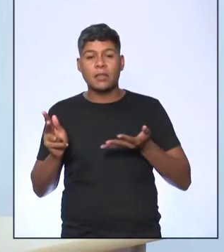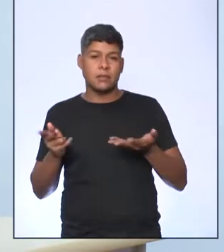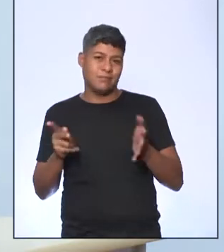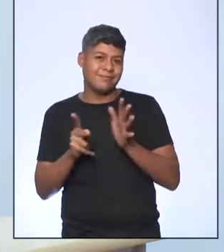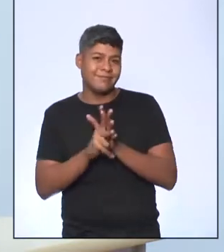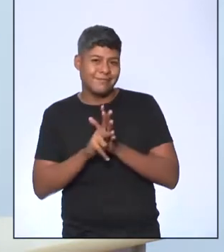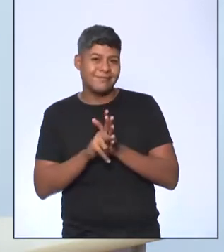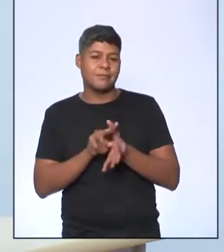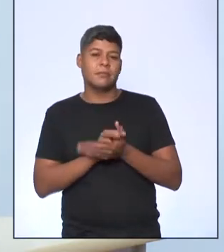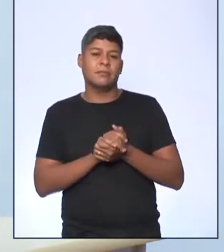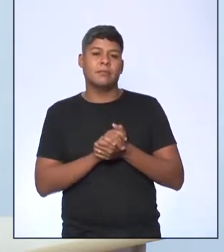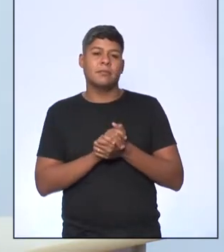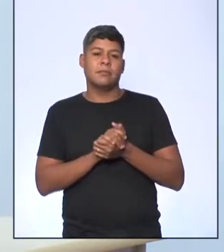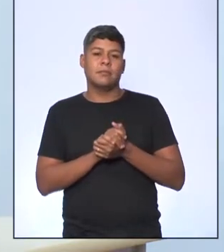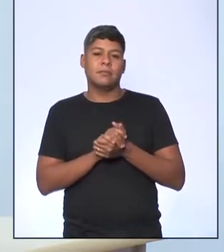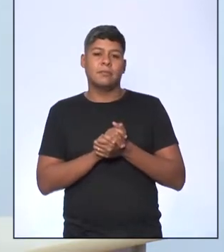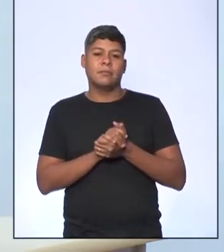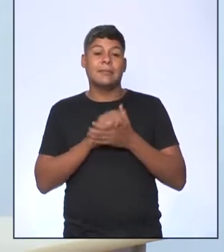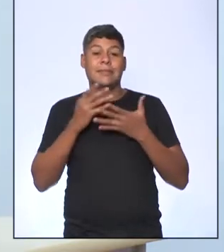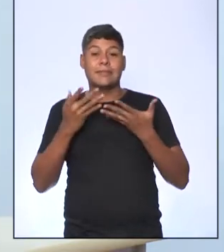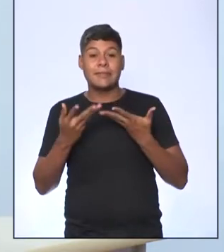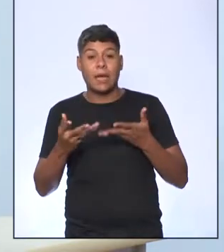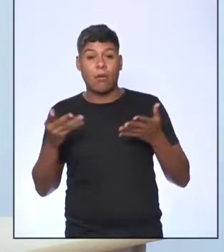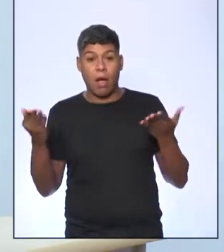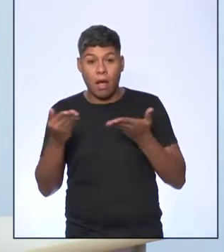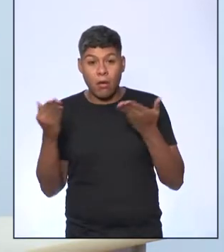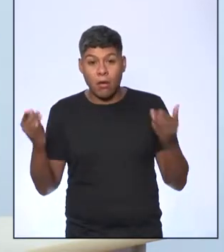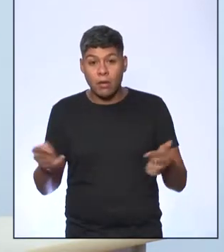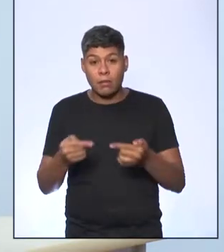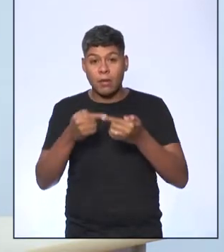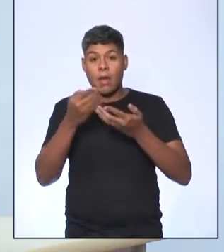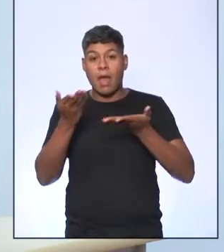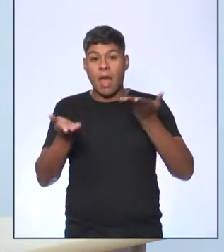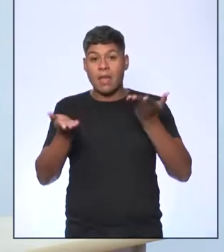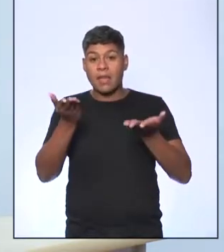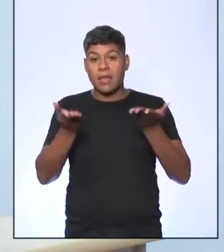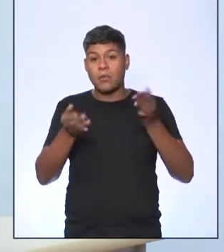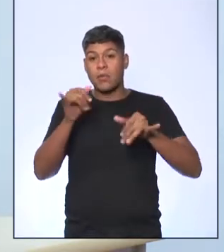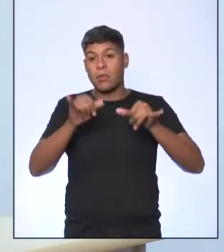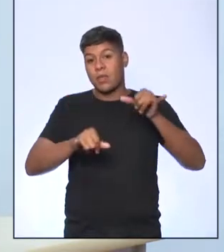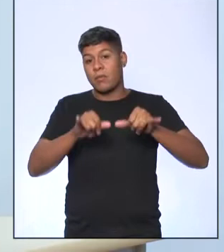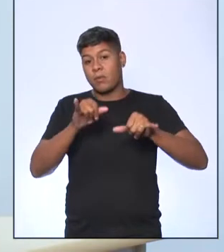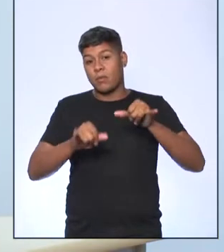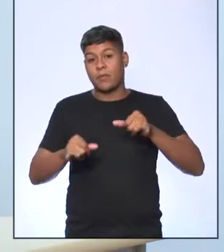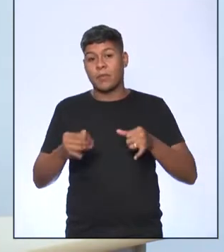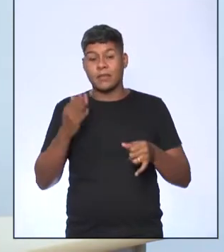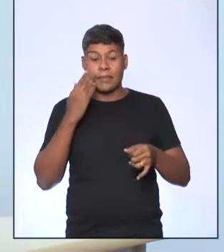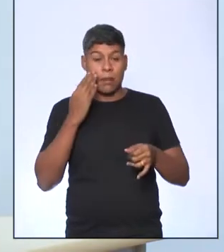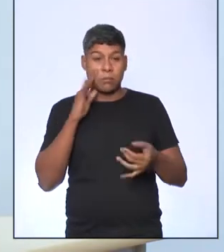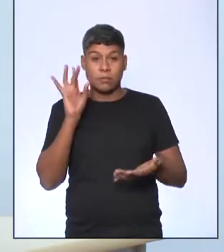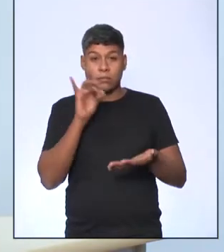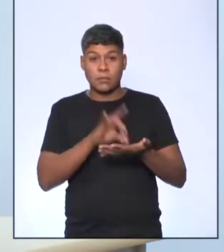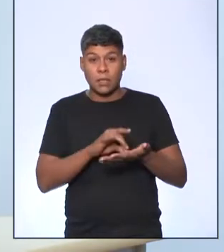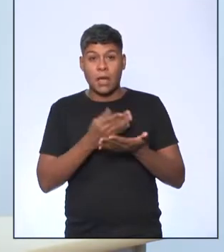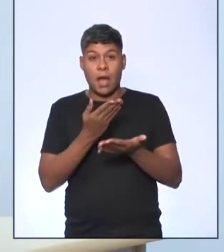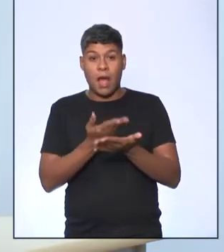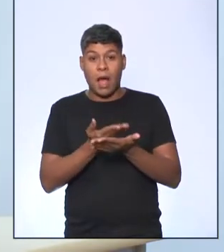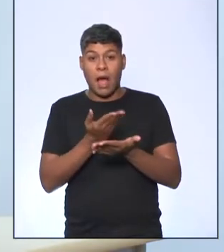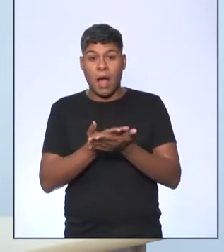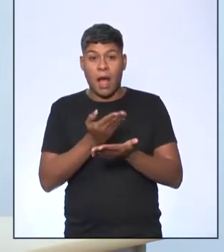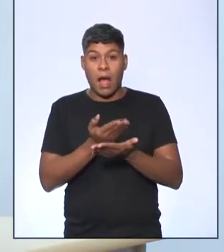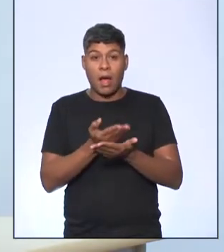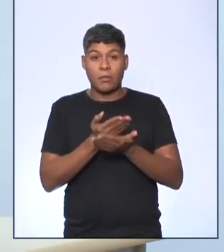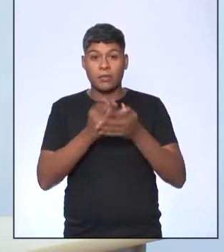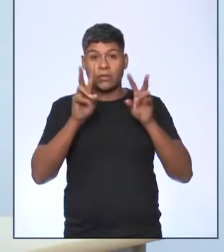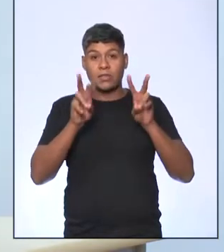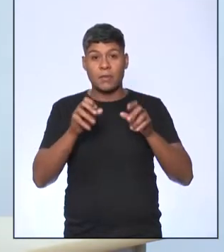reações, tá? Então, entrar agora na parte de equilíbrio químico. Para entrar agora, de fato, na nossa aula de hoje, que é a